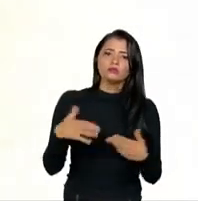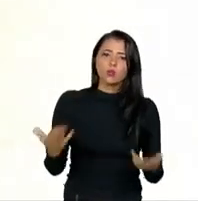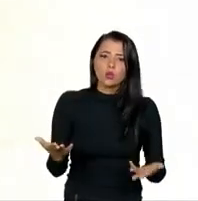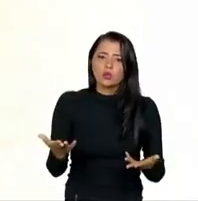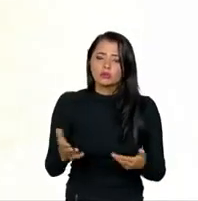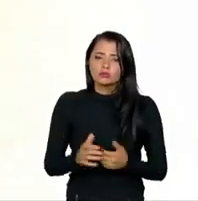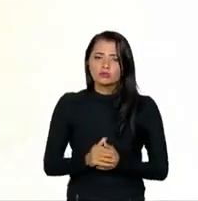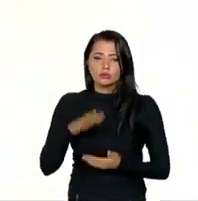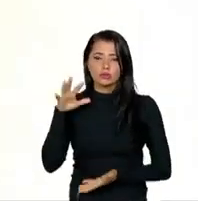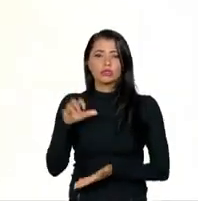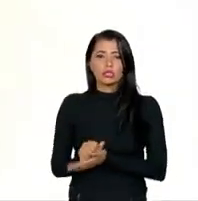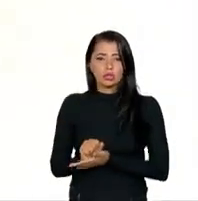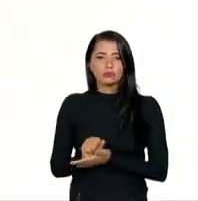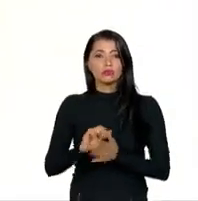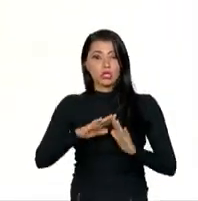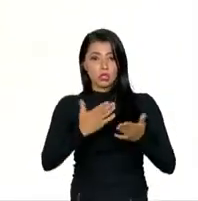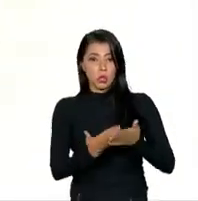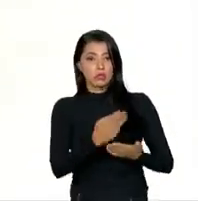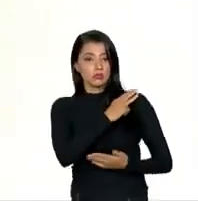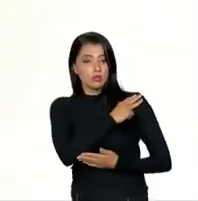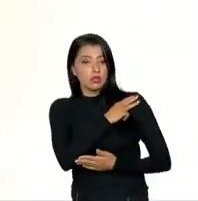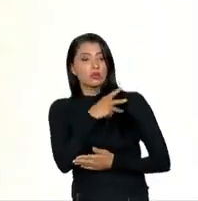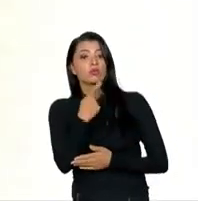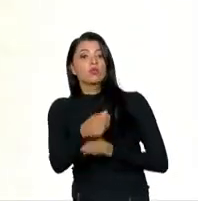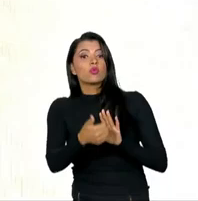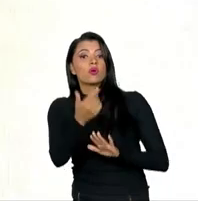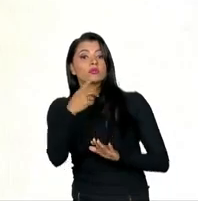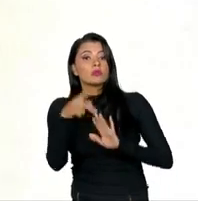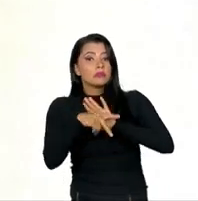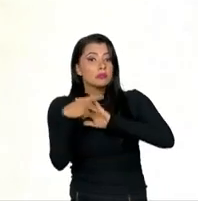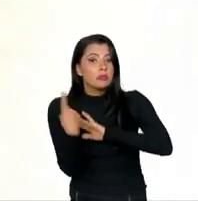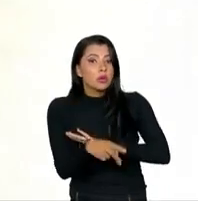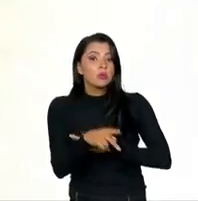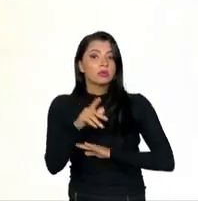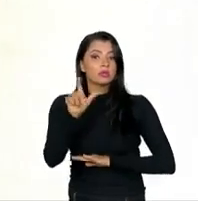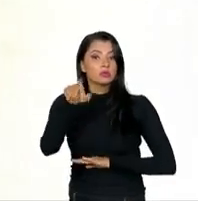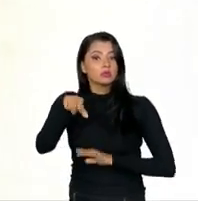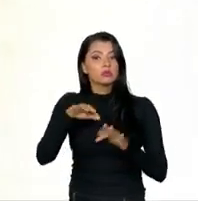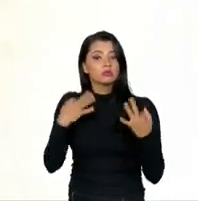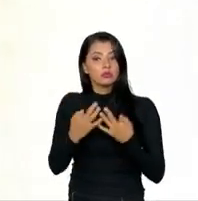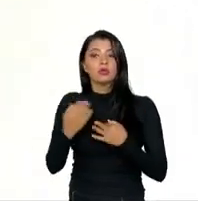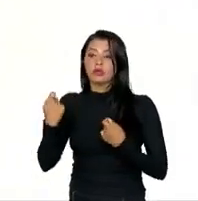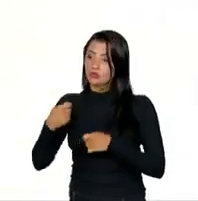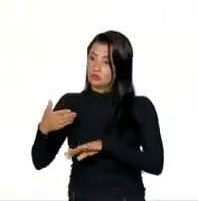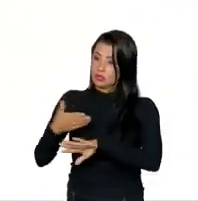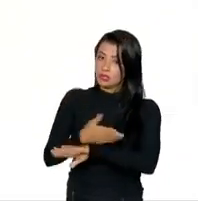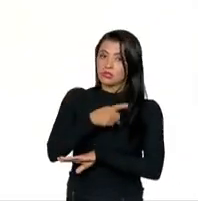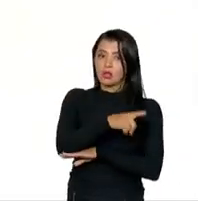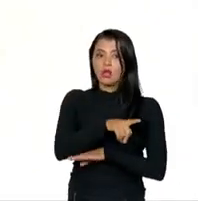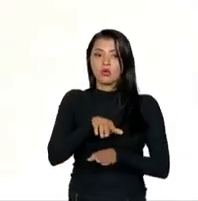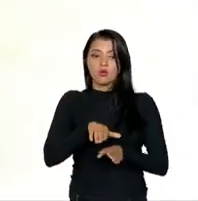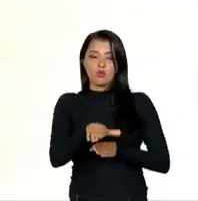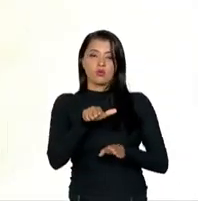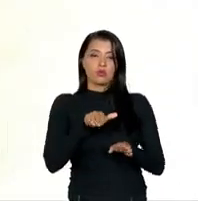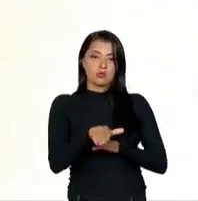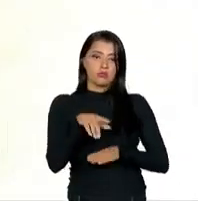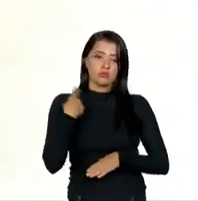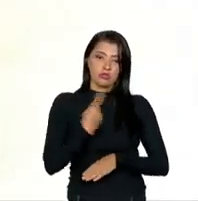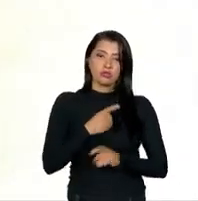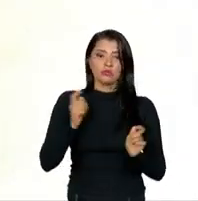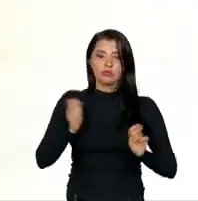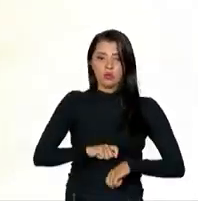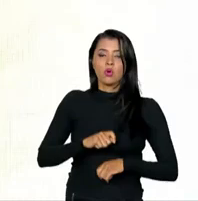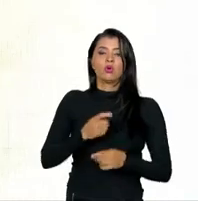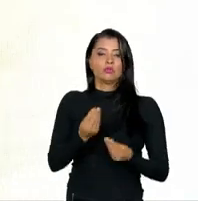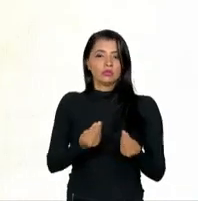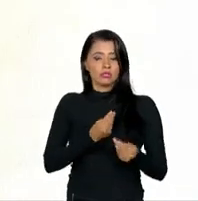da escola de ensino médio são do Bolsa Família? Então a gente tem que lá na escola orientar para que a gente possa